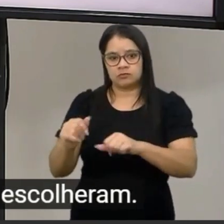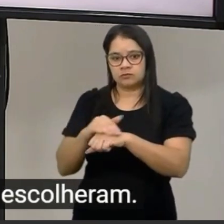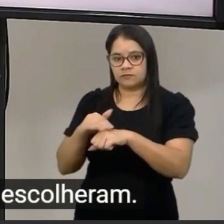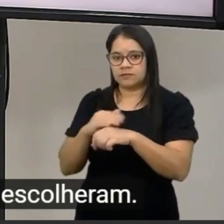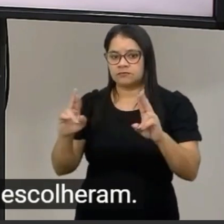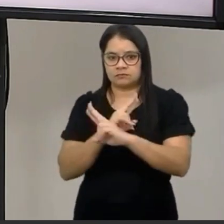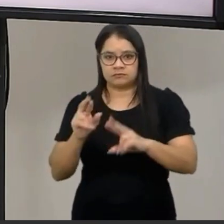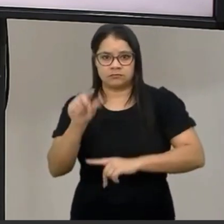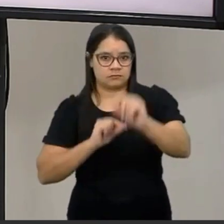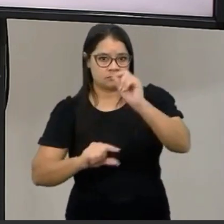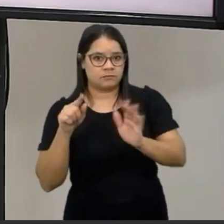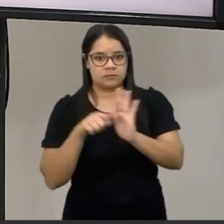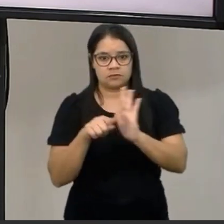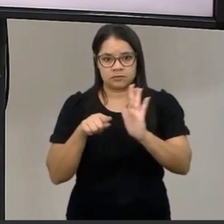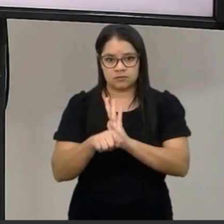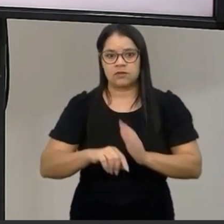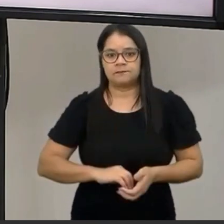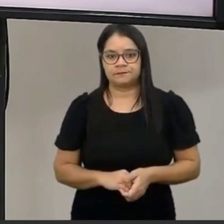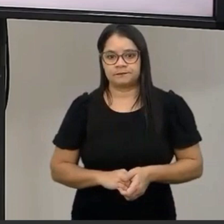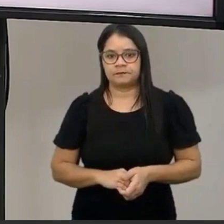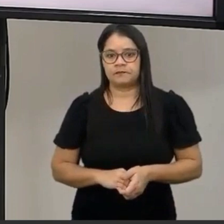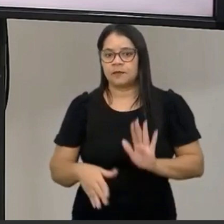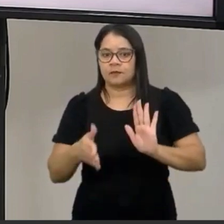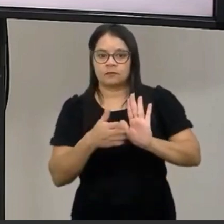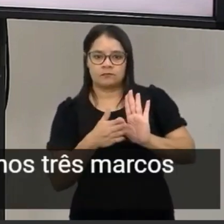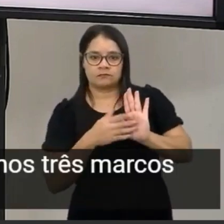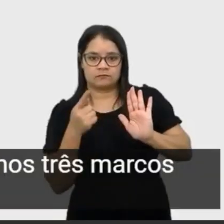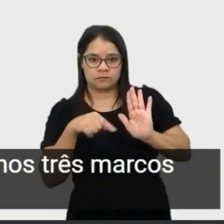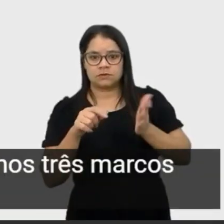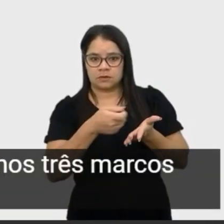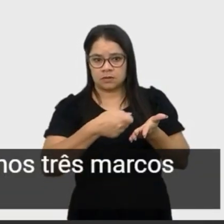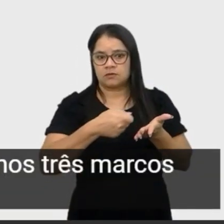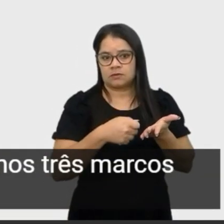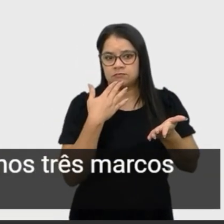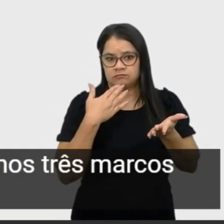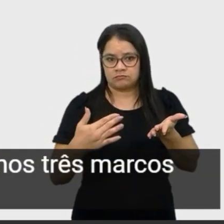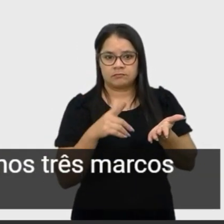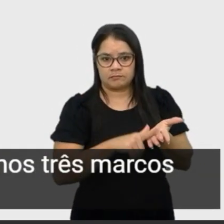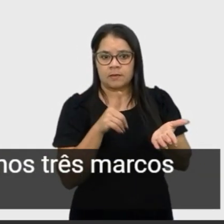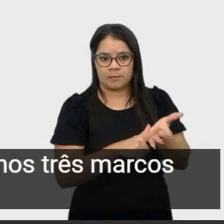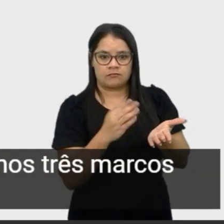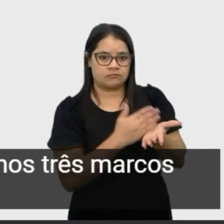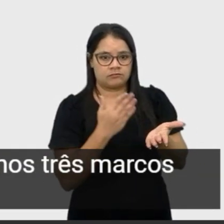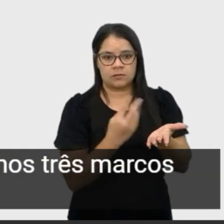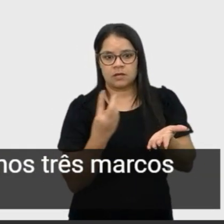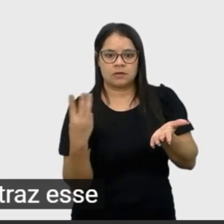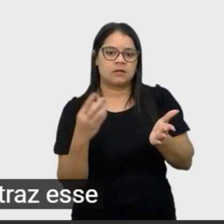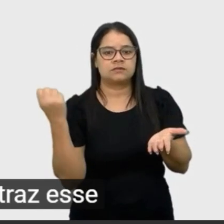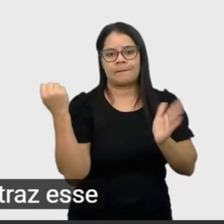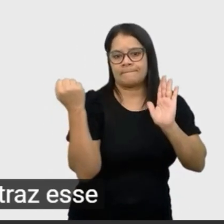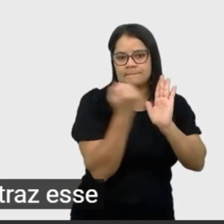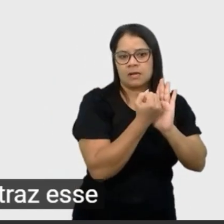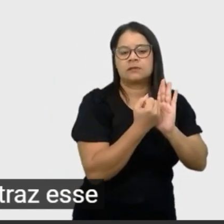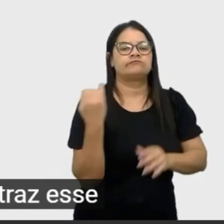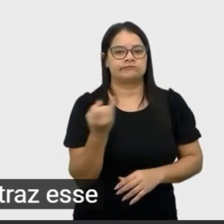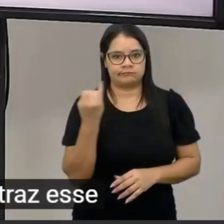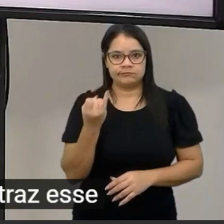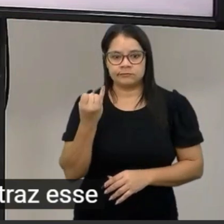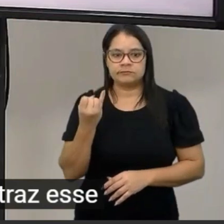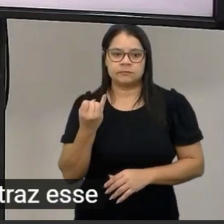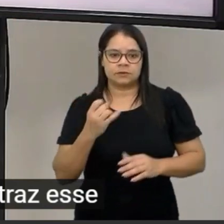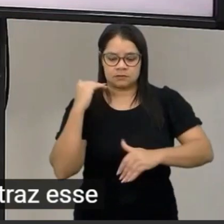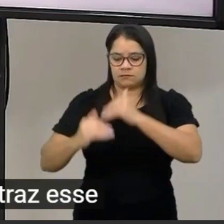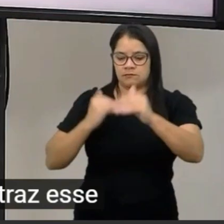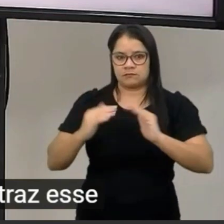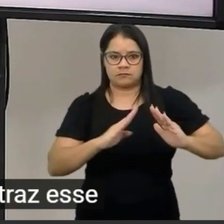sobre a questão que eles escolheram, ok? Também, eu proponho que vocês anotem aí, peçam para que eles anotem em papel ou no caderno pelo menos 3 marcos importantes da evolução das casas.